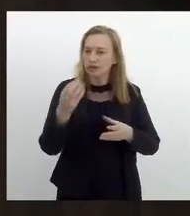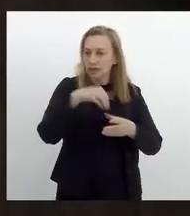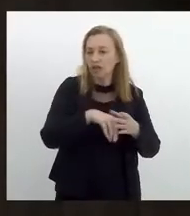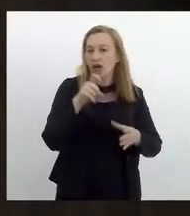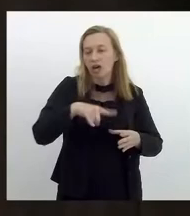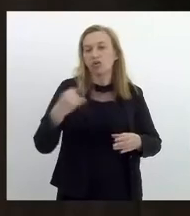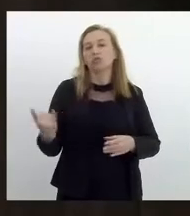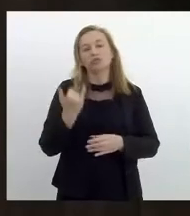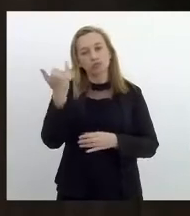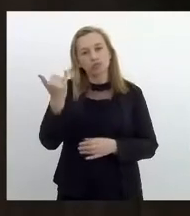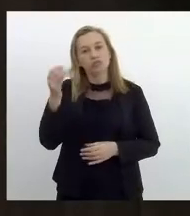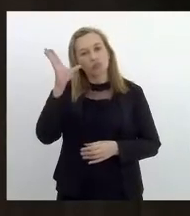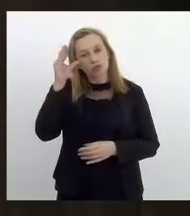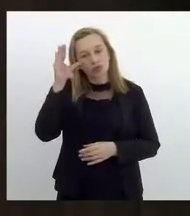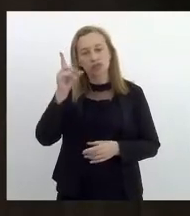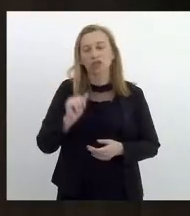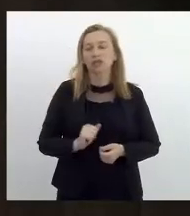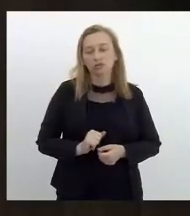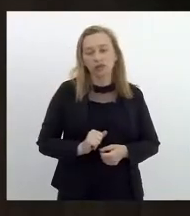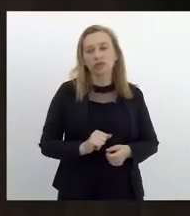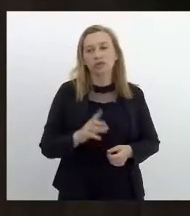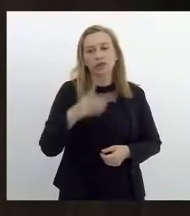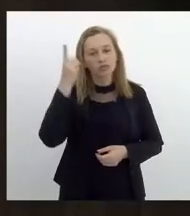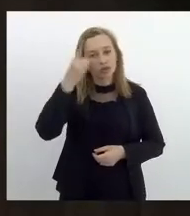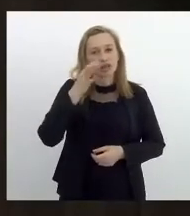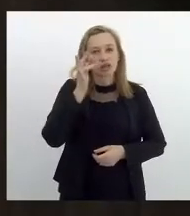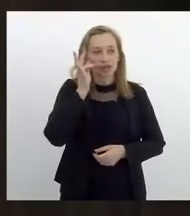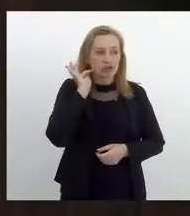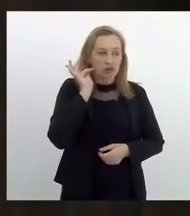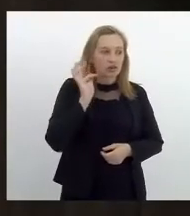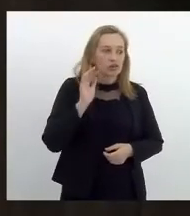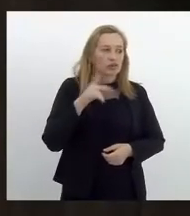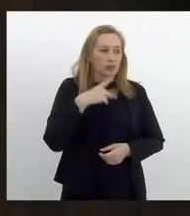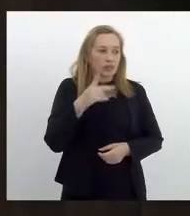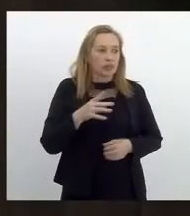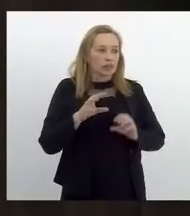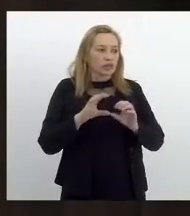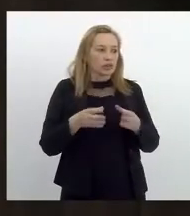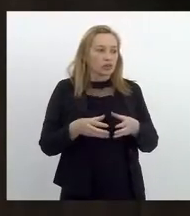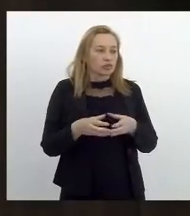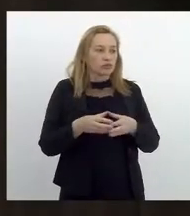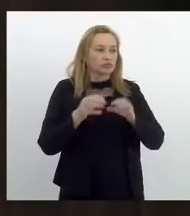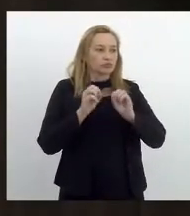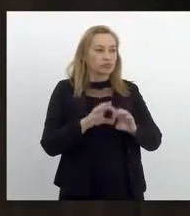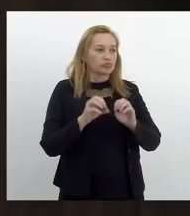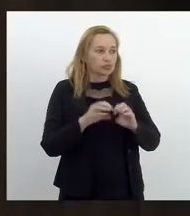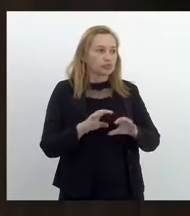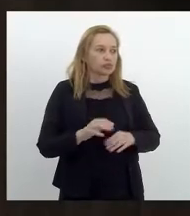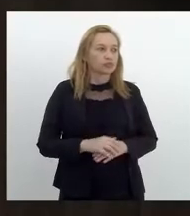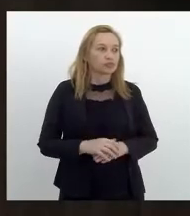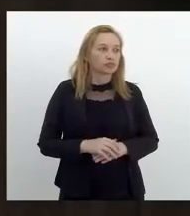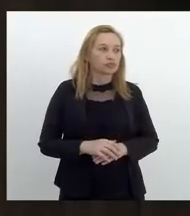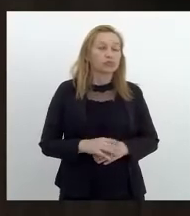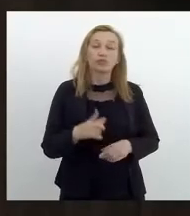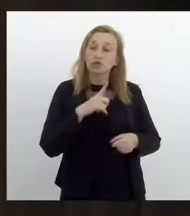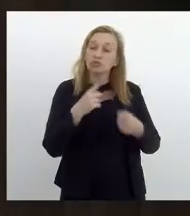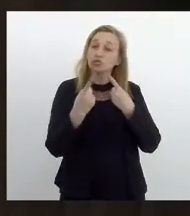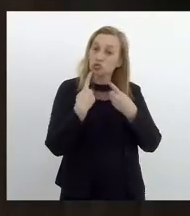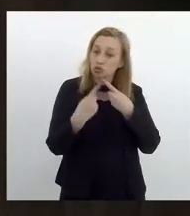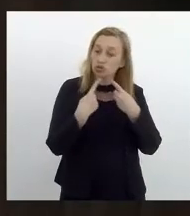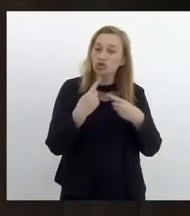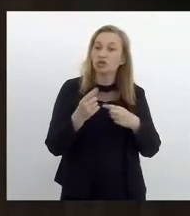o deputado Fábio Serafini, que me antecedeu aqui, dando parecer pela Comissão de Educação, ressaltou que temos discutido,